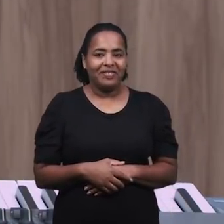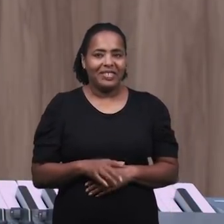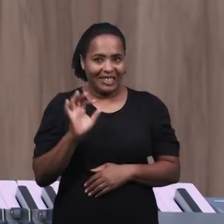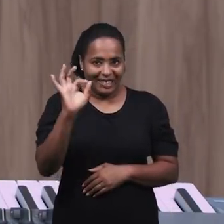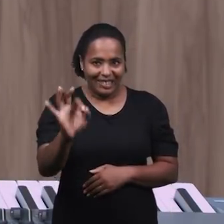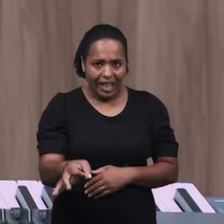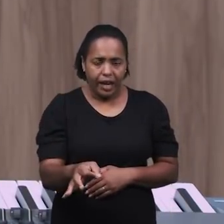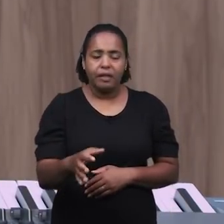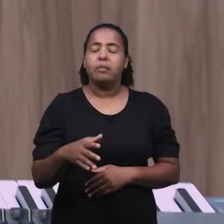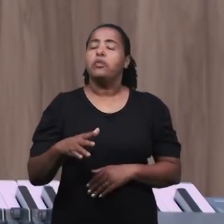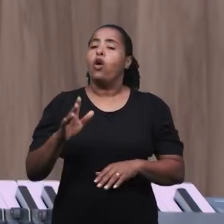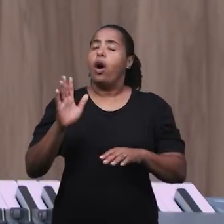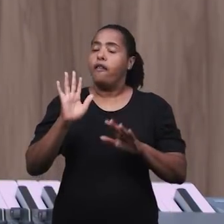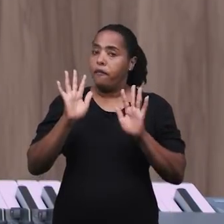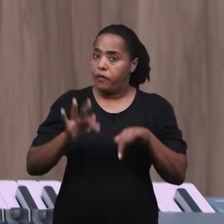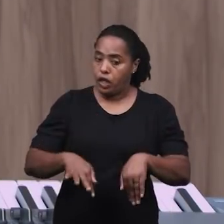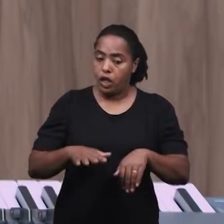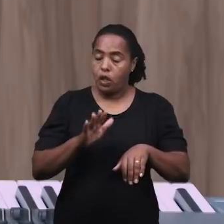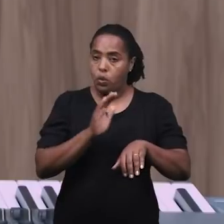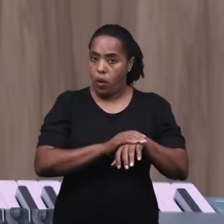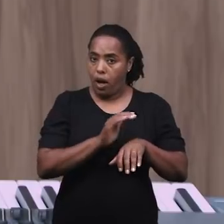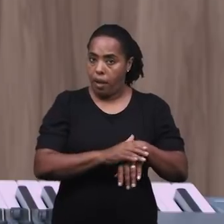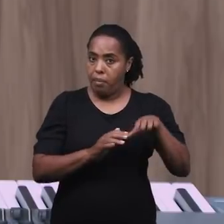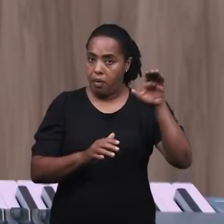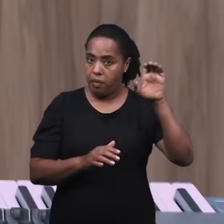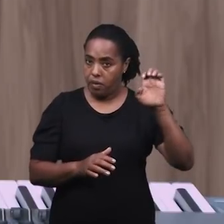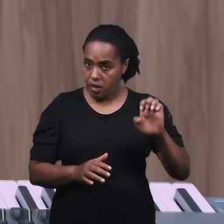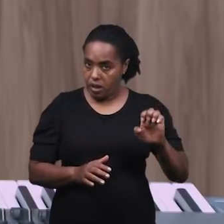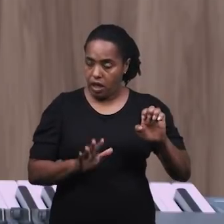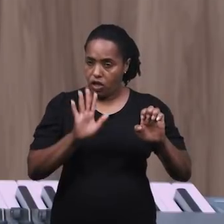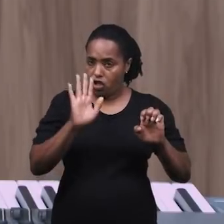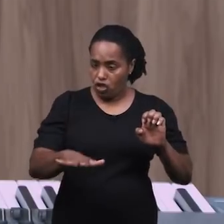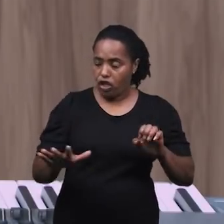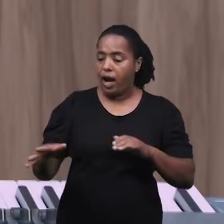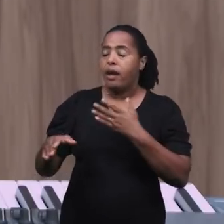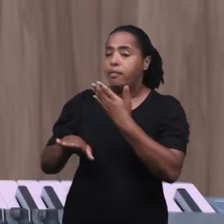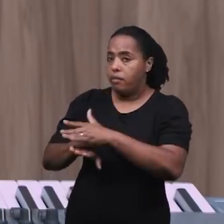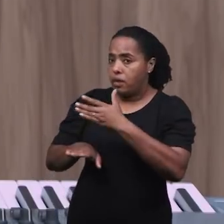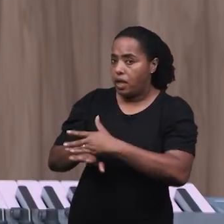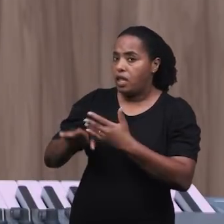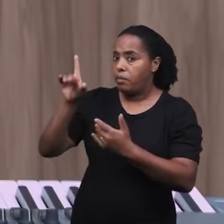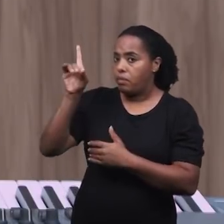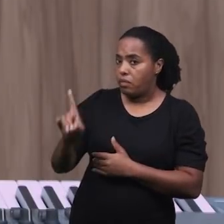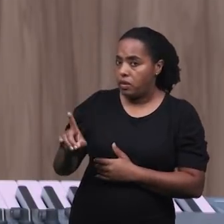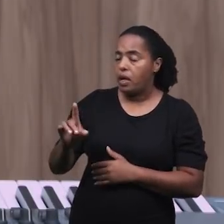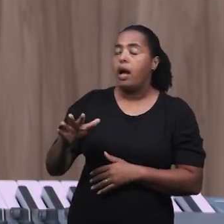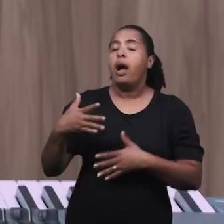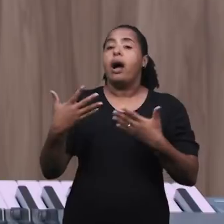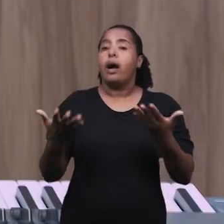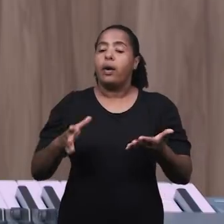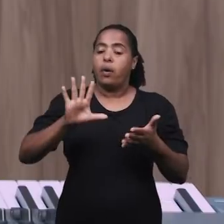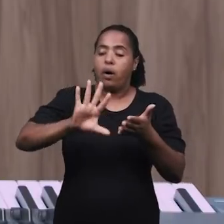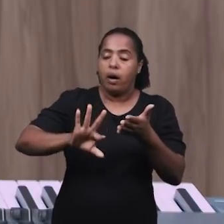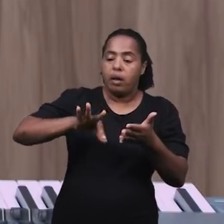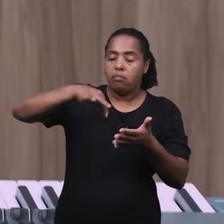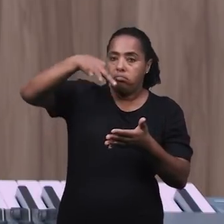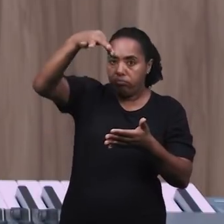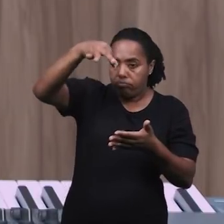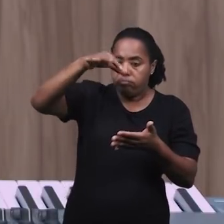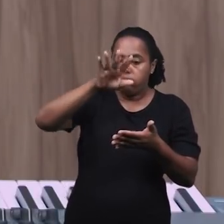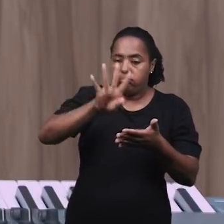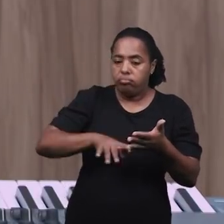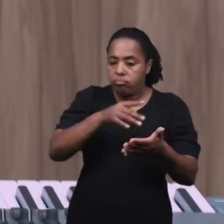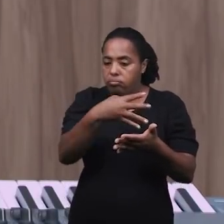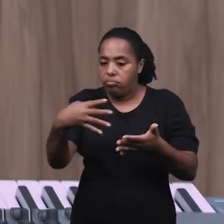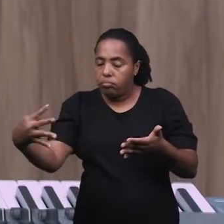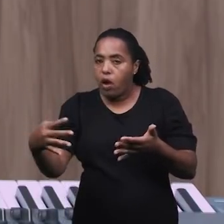Então, treinamos a nossa mão esquerda. Aprendemos, né? Já treinamos a direita. E agora nós vamos olhar a partitura. Aqui